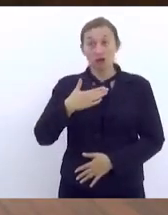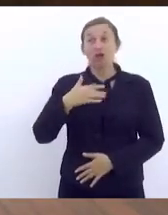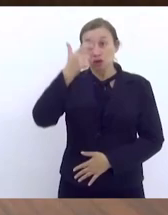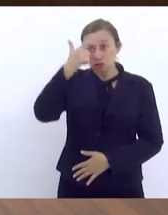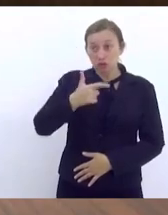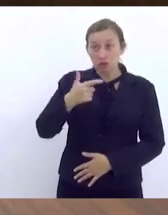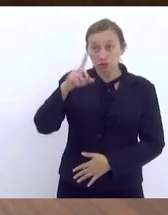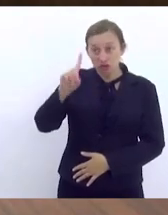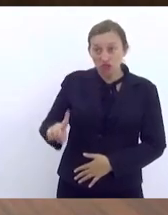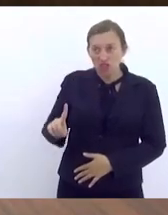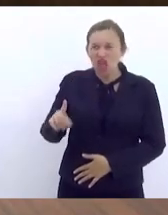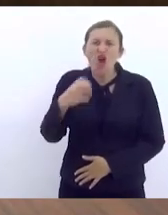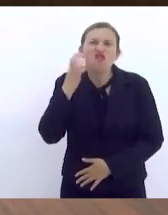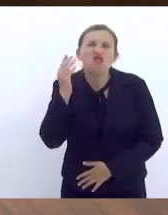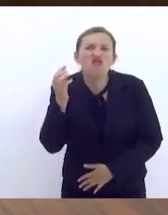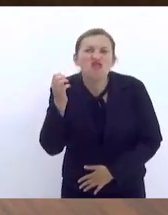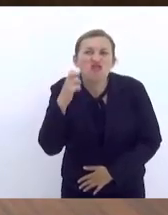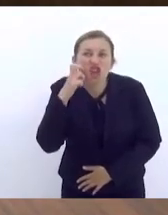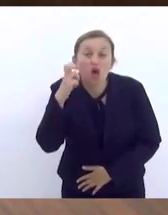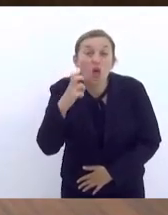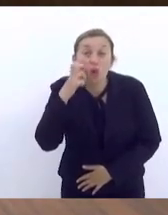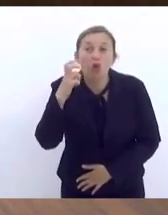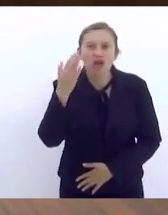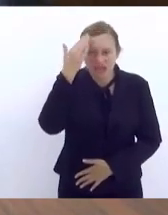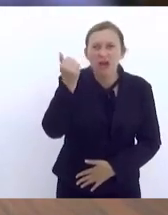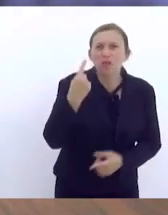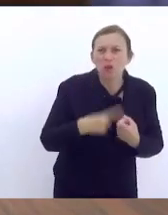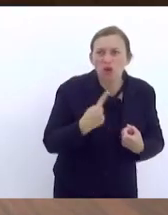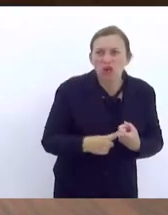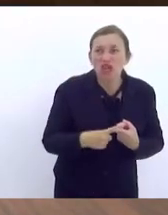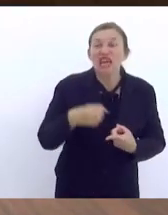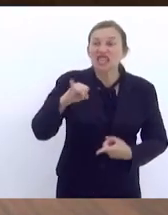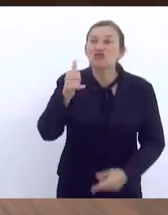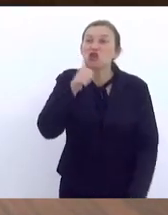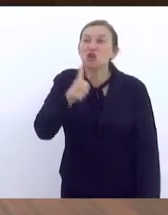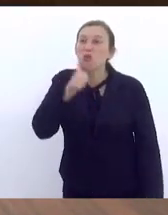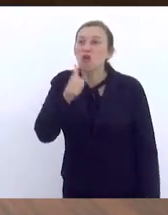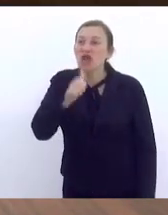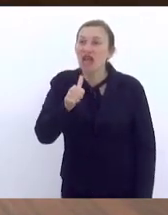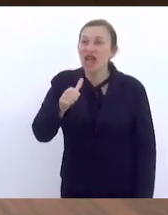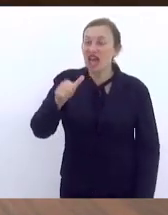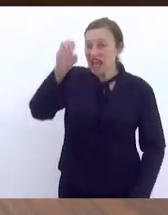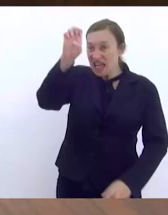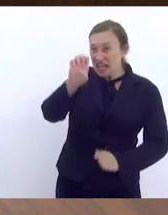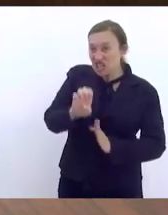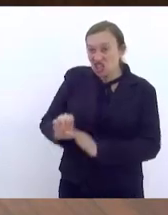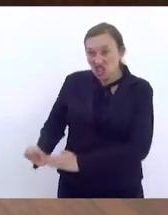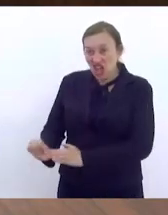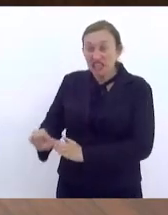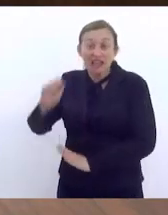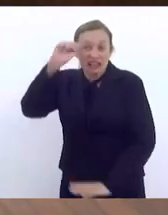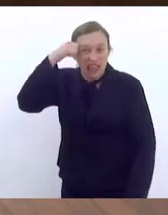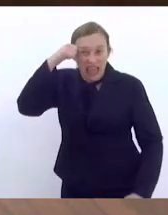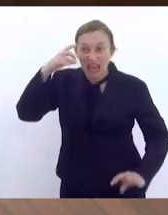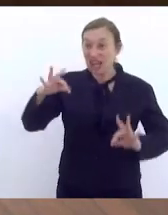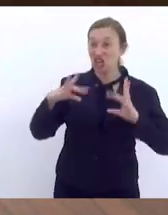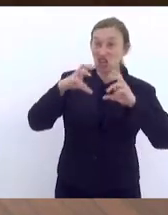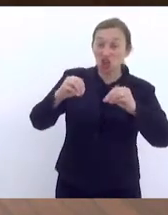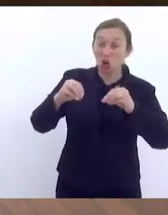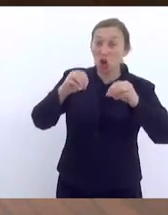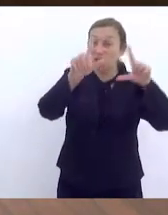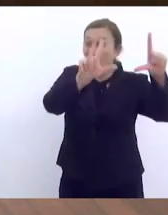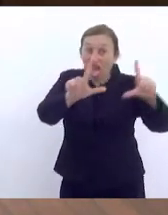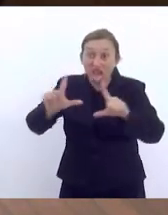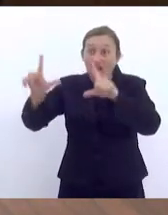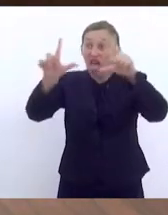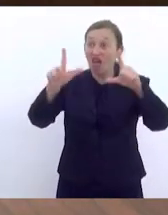eu sou direita Isso é uma vergonha sabe por quê se fosse uma mulher de esquerda negra já estava em todos os outdoors aqui